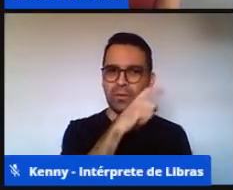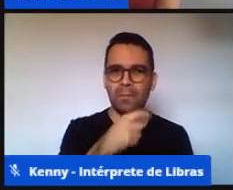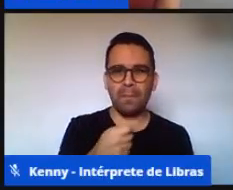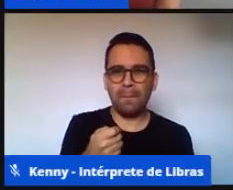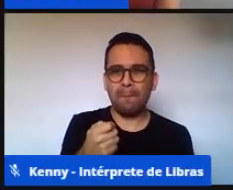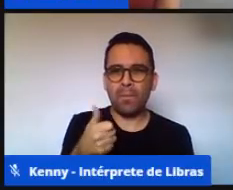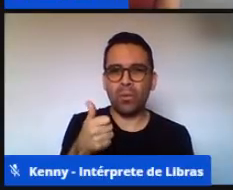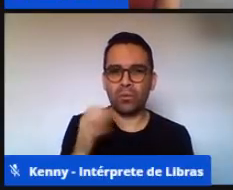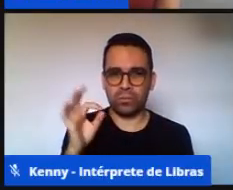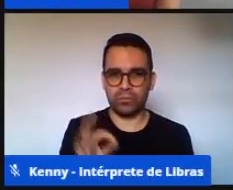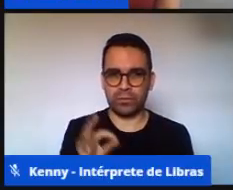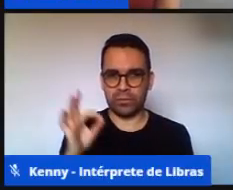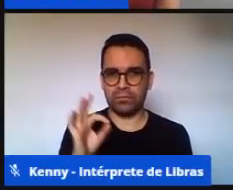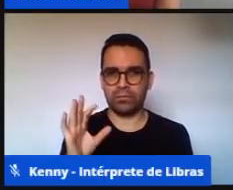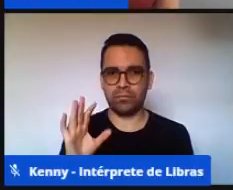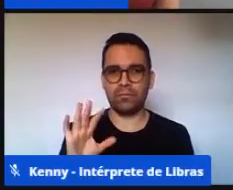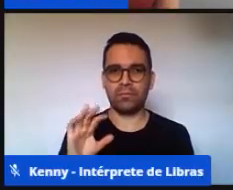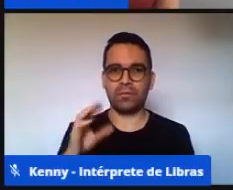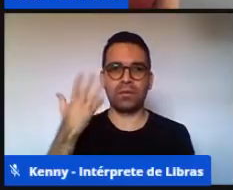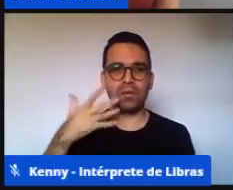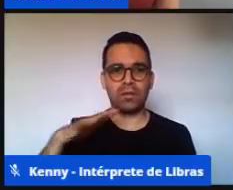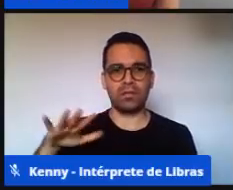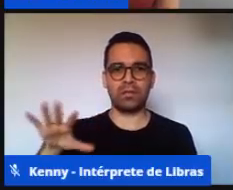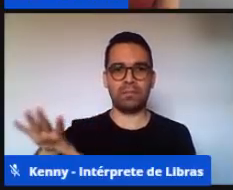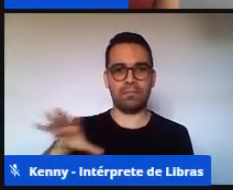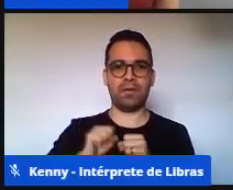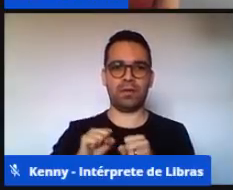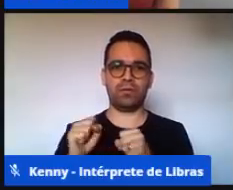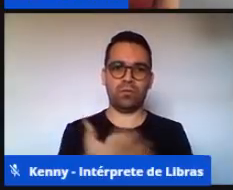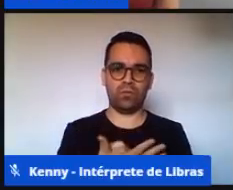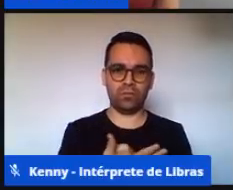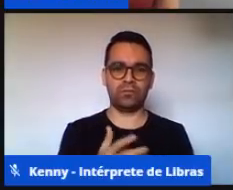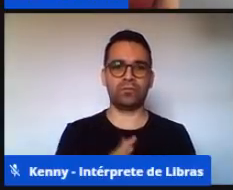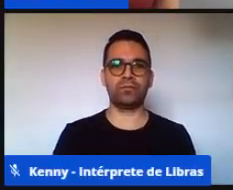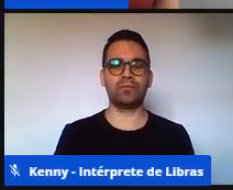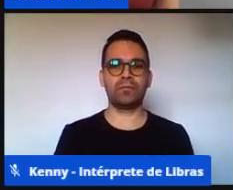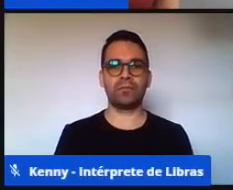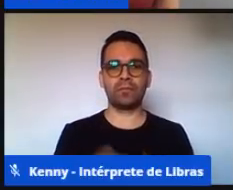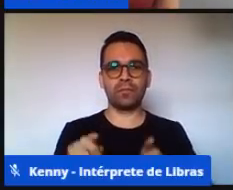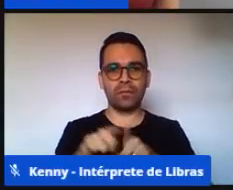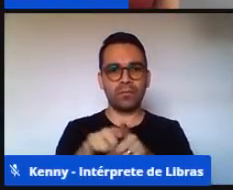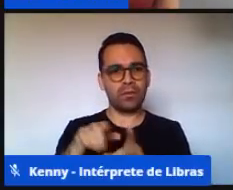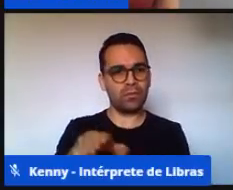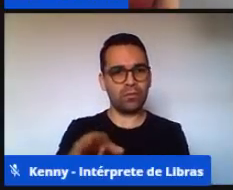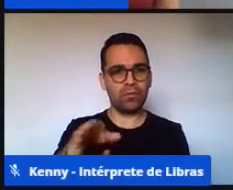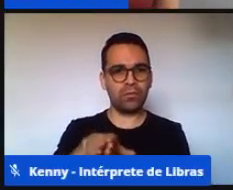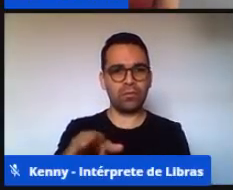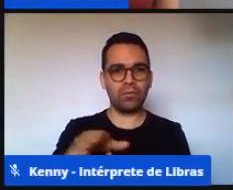E uma outra coisa que tem que ser orientado, até também fazer atividades com as crianças